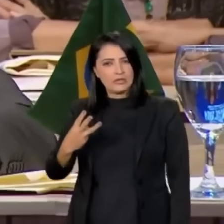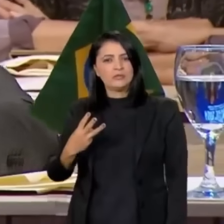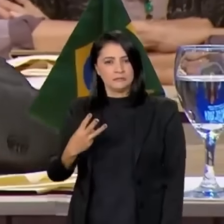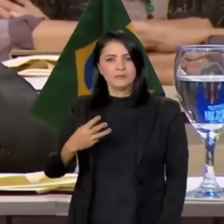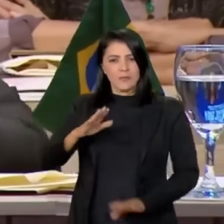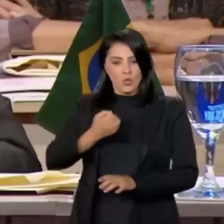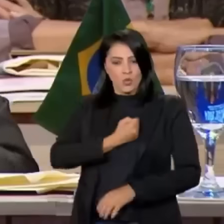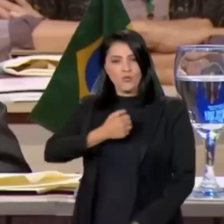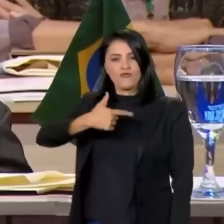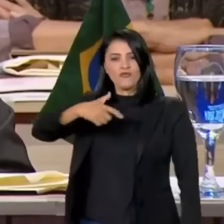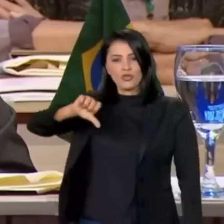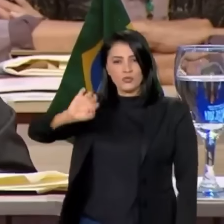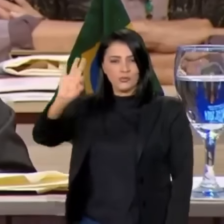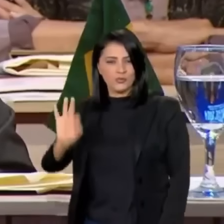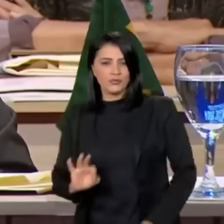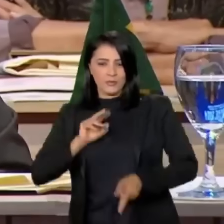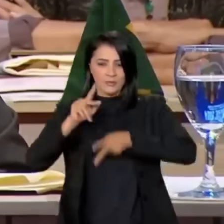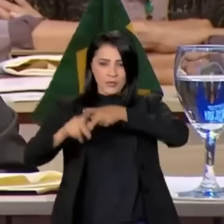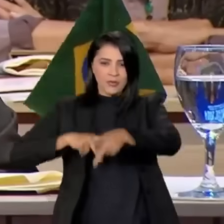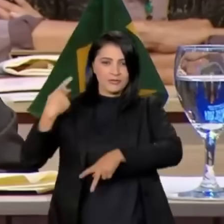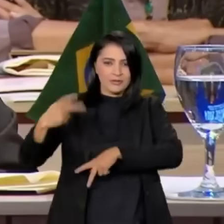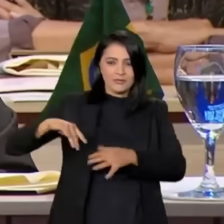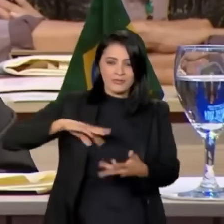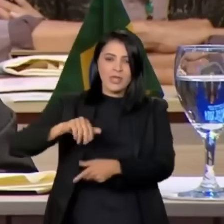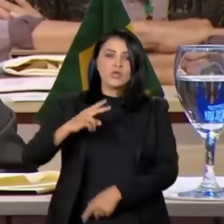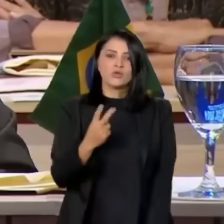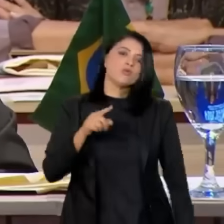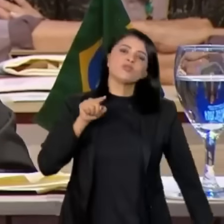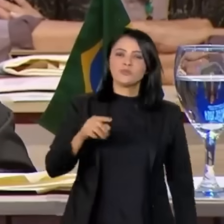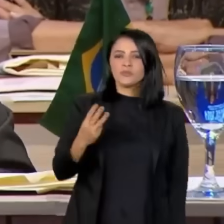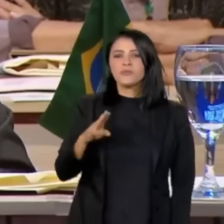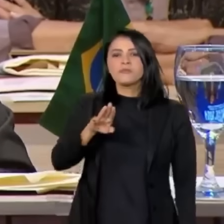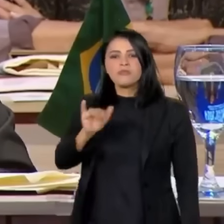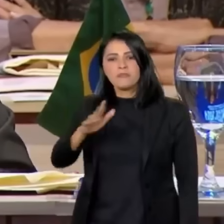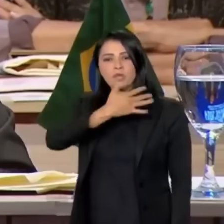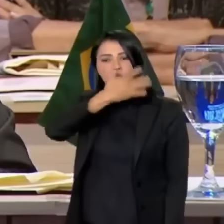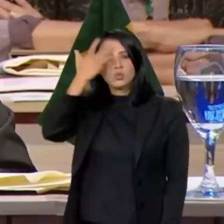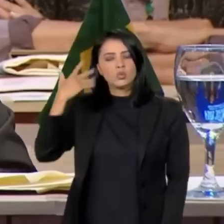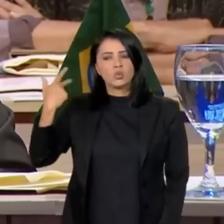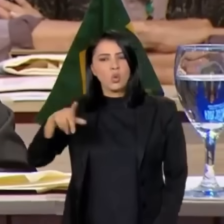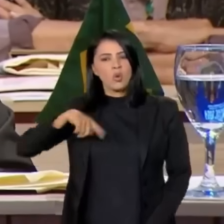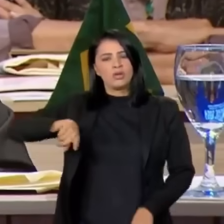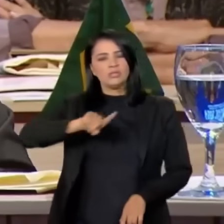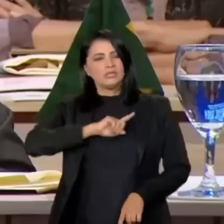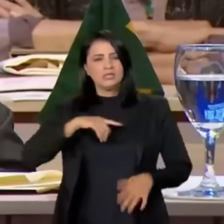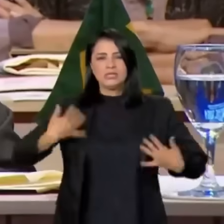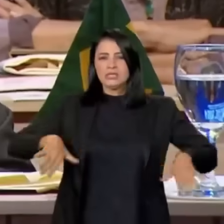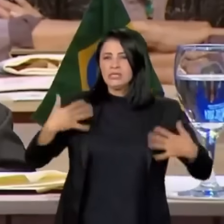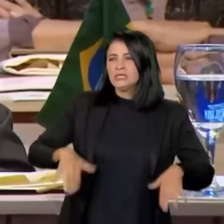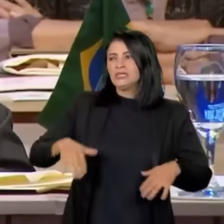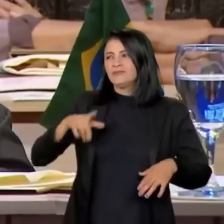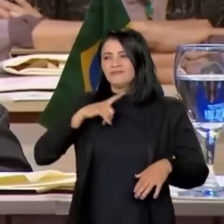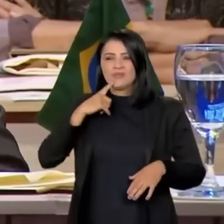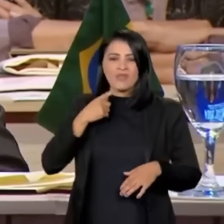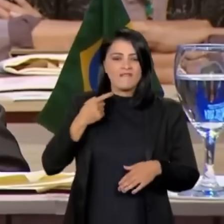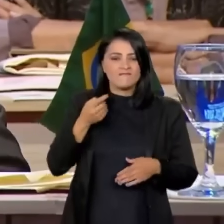29% da população mundial, 2,3 bilhões de pessoas, enfrentou graus moderados ou severos de